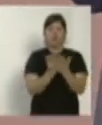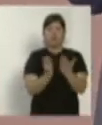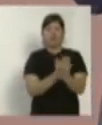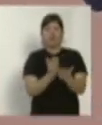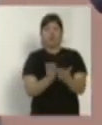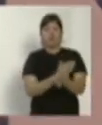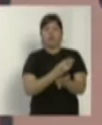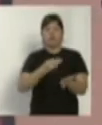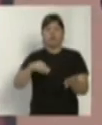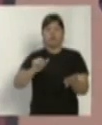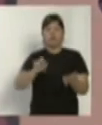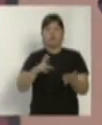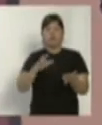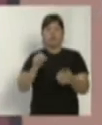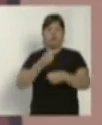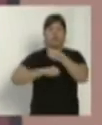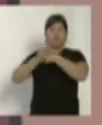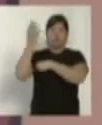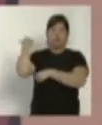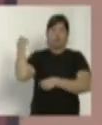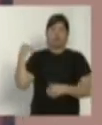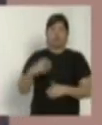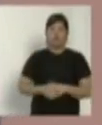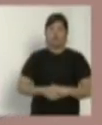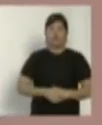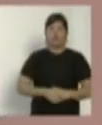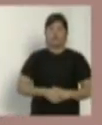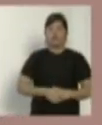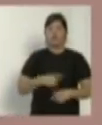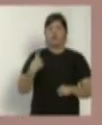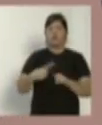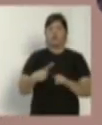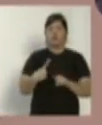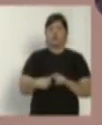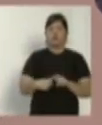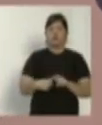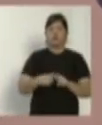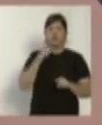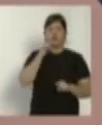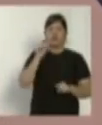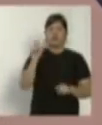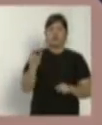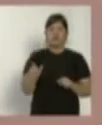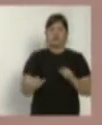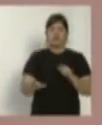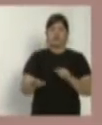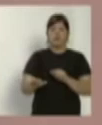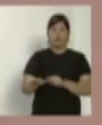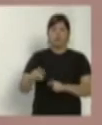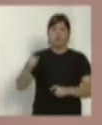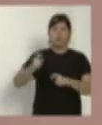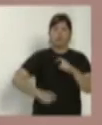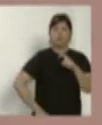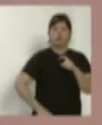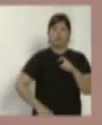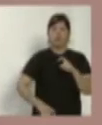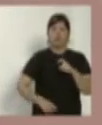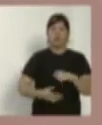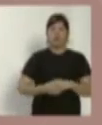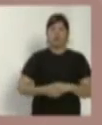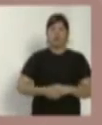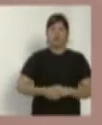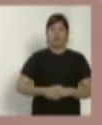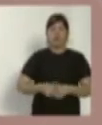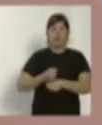do ano passado porque Infelizmente essa menina sofreu abuso sexual durante mais de